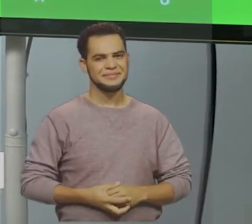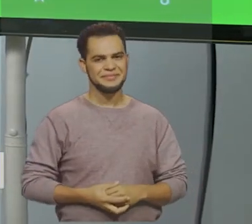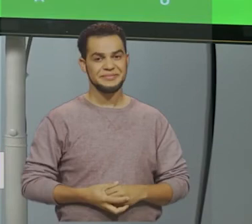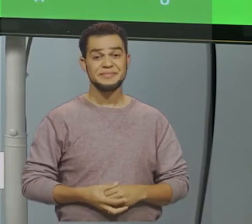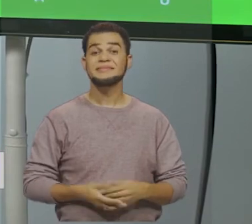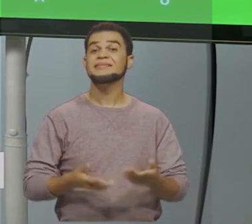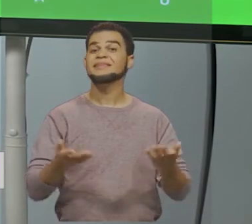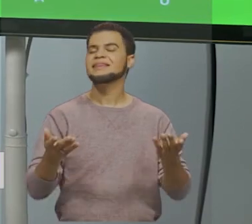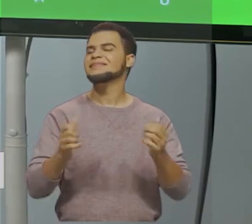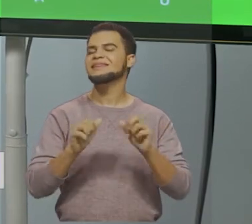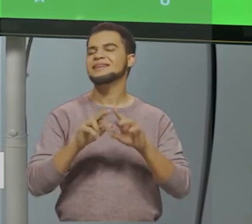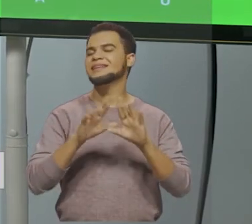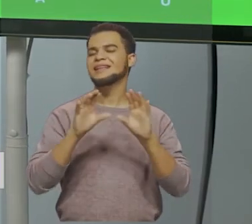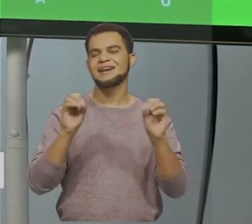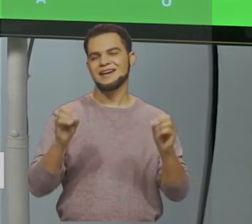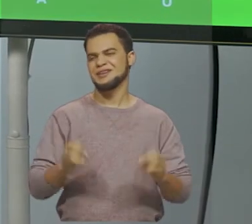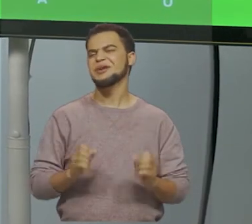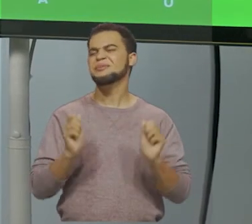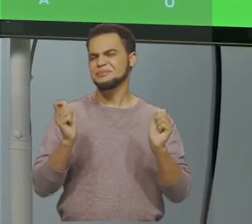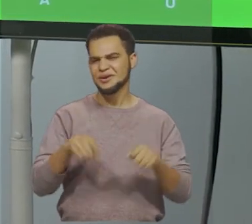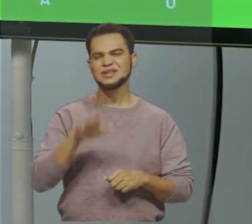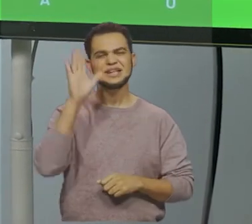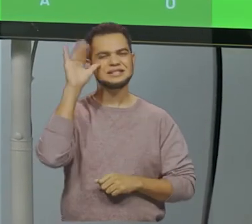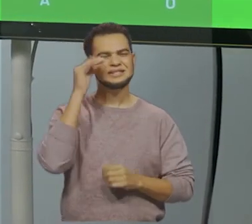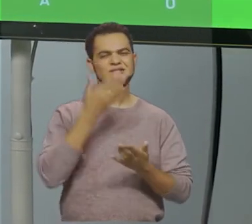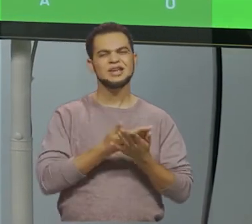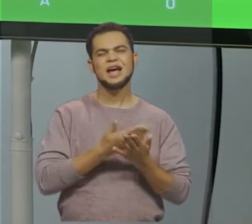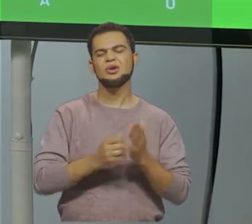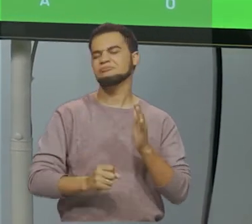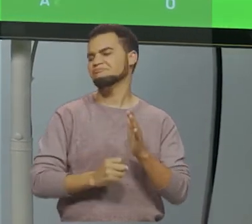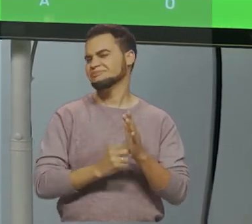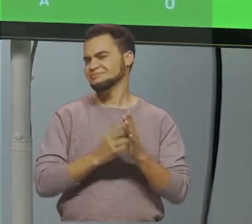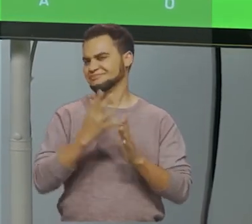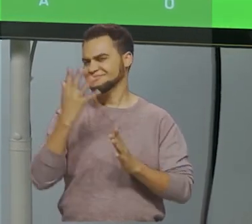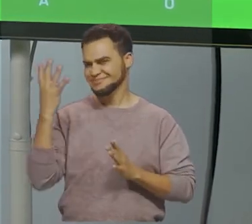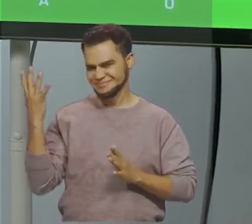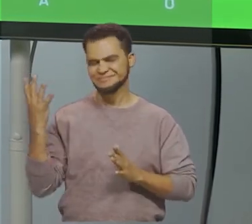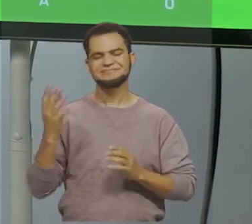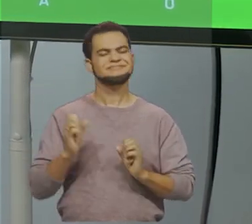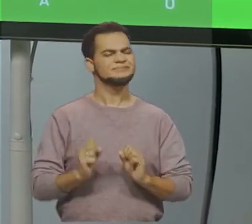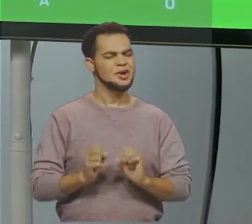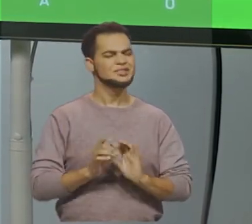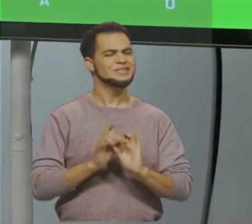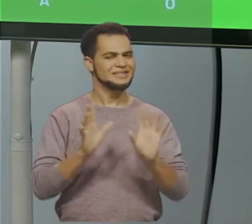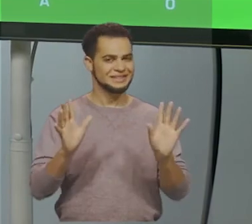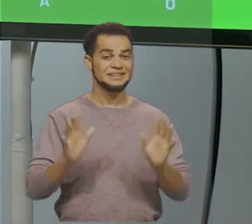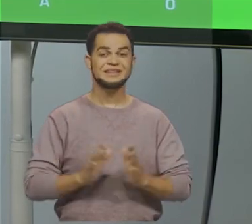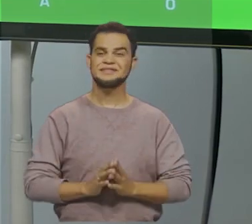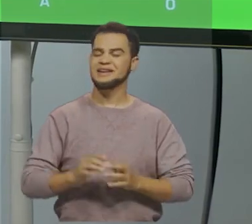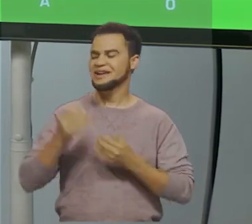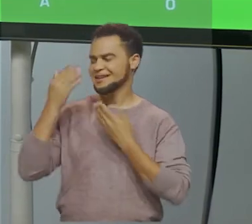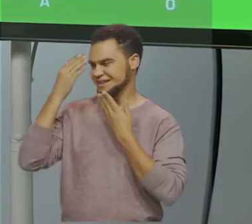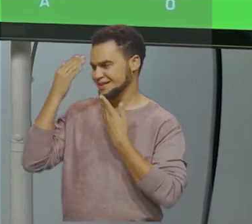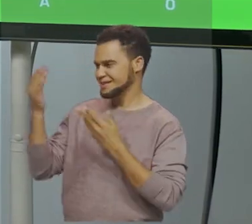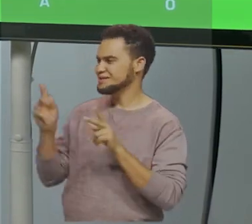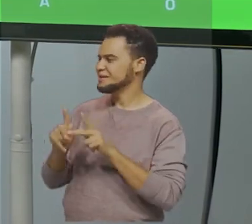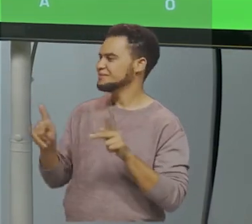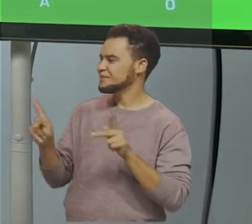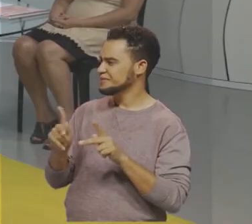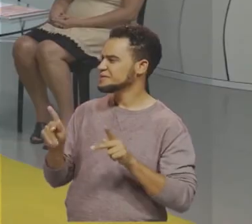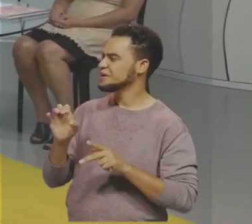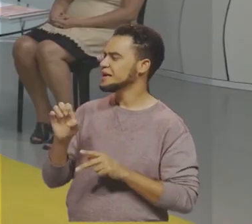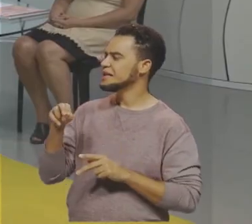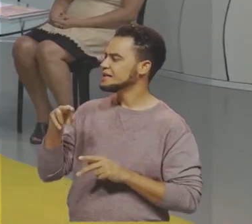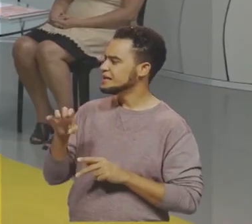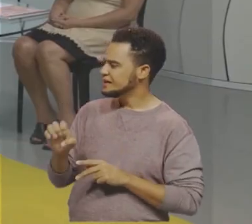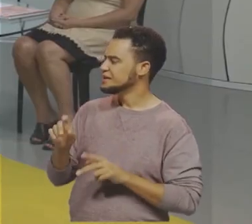estudeemcasa.educação.mg.gov.br. E claro, assista às aulas quantas vezes quiser em nossas plataformas digitais. Agradeço a presença da professora